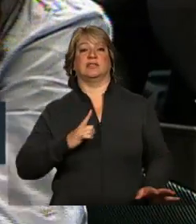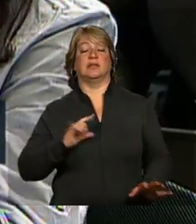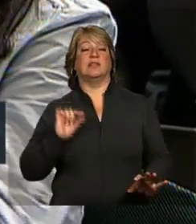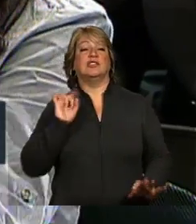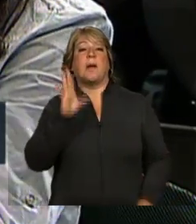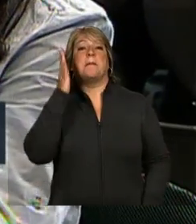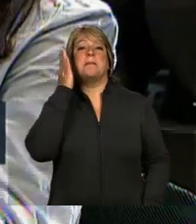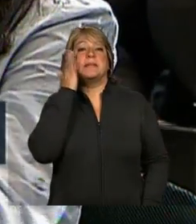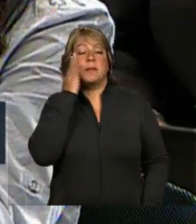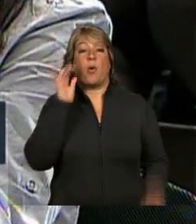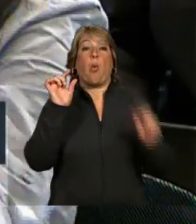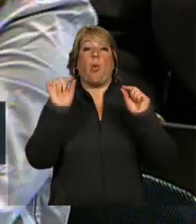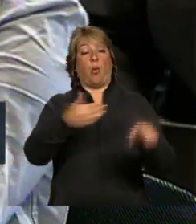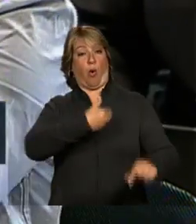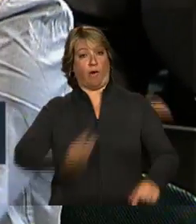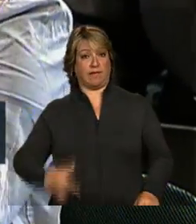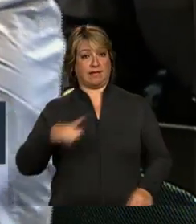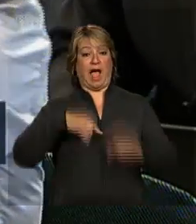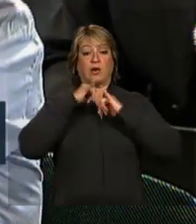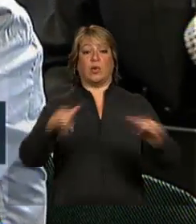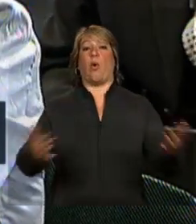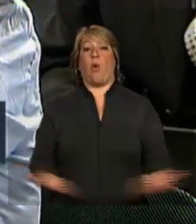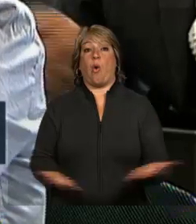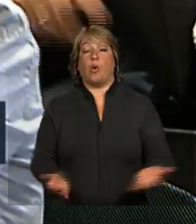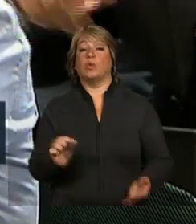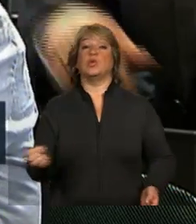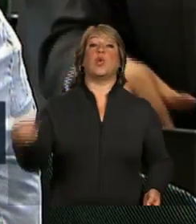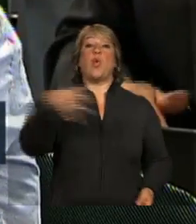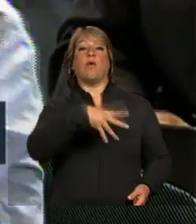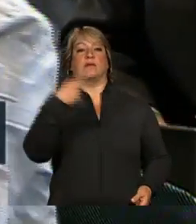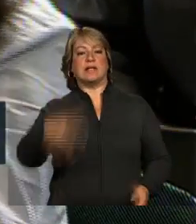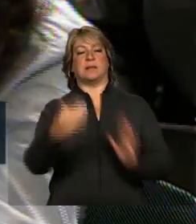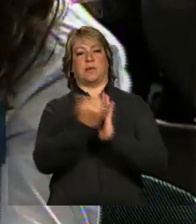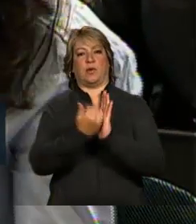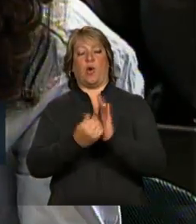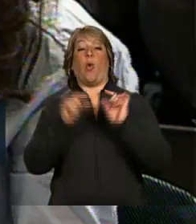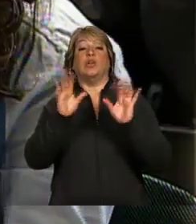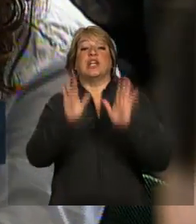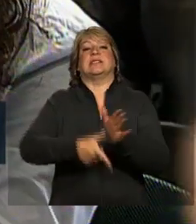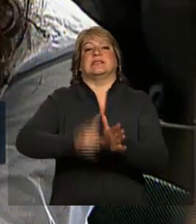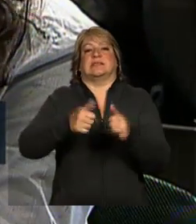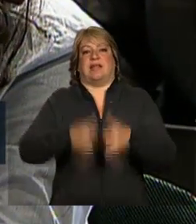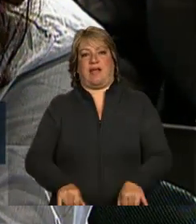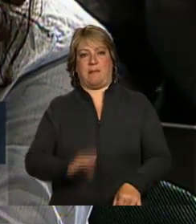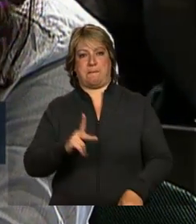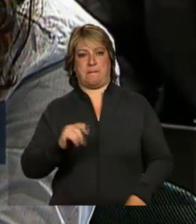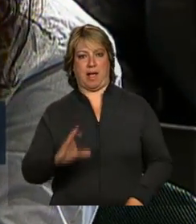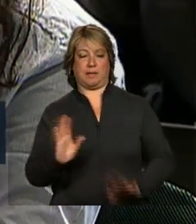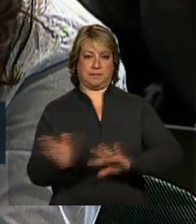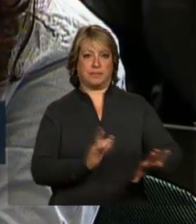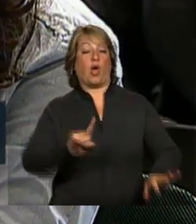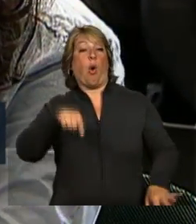eh efetivamente o governo tá anunciando hoje de novo no programa de concessões e o que já estava no pack a a outra